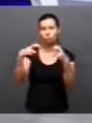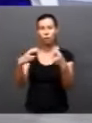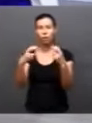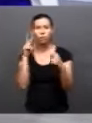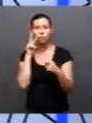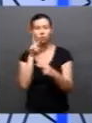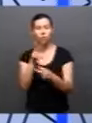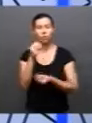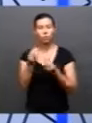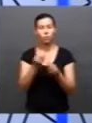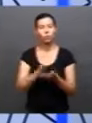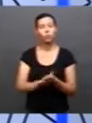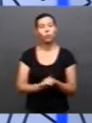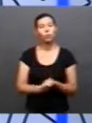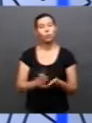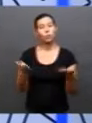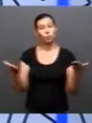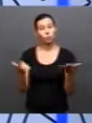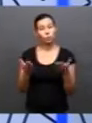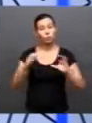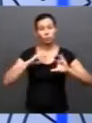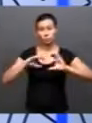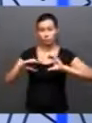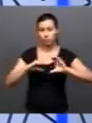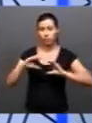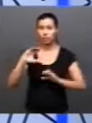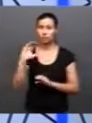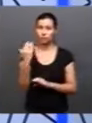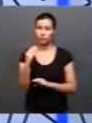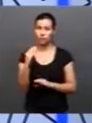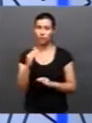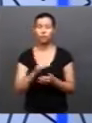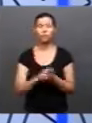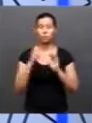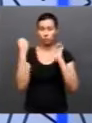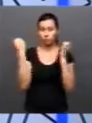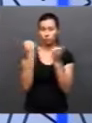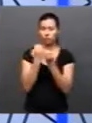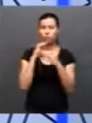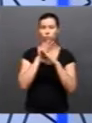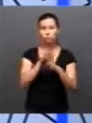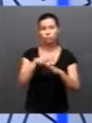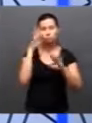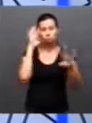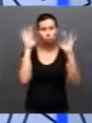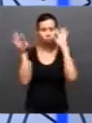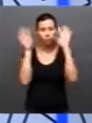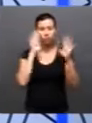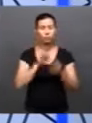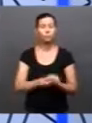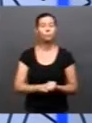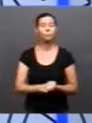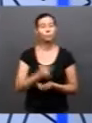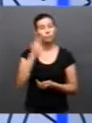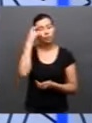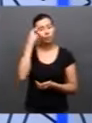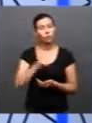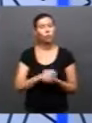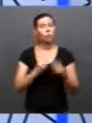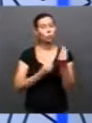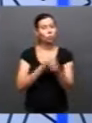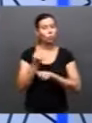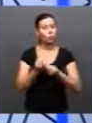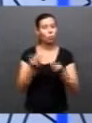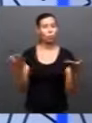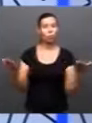que hoje a Diretoria de Comunicação promove, ela pode também fazer essa reflexão de que até que ponto os meios de comunicação que